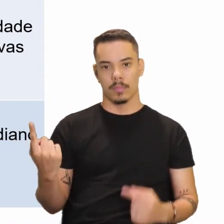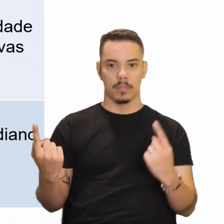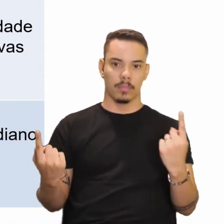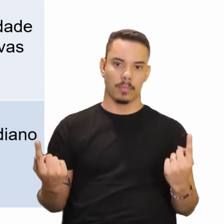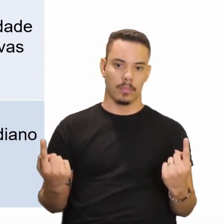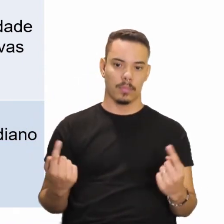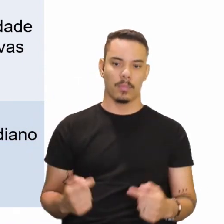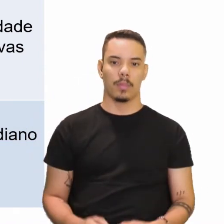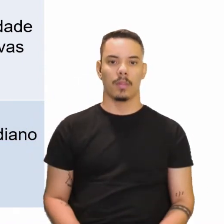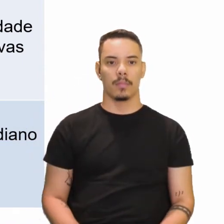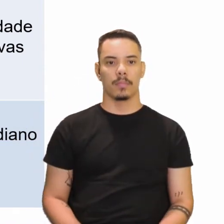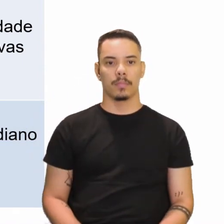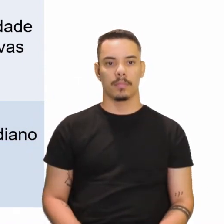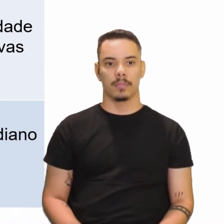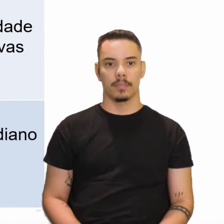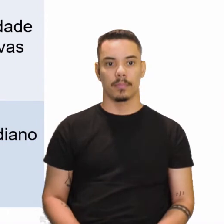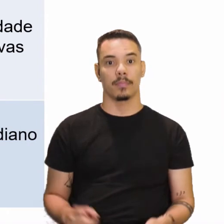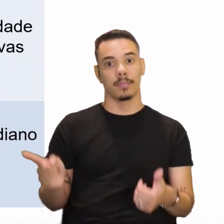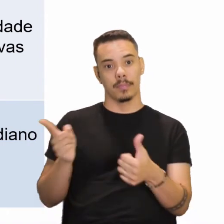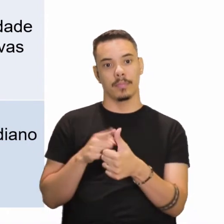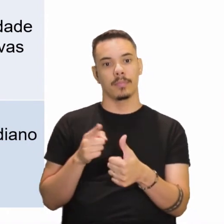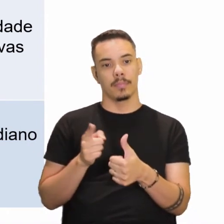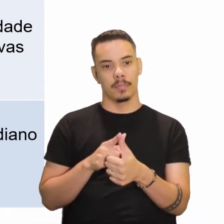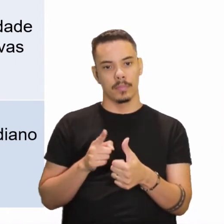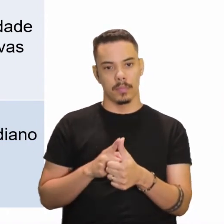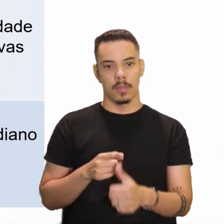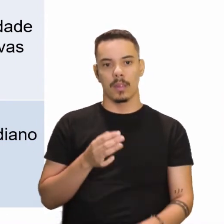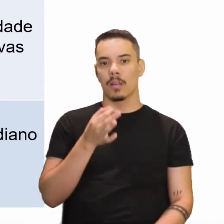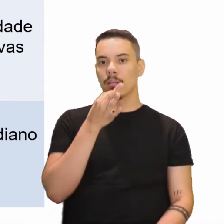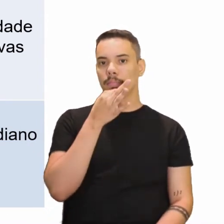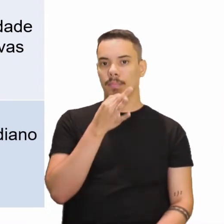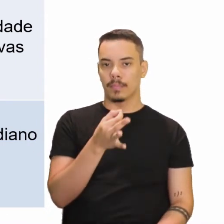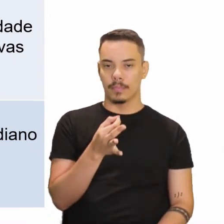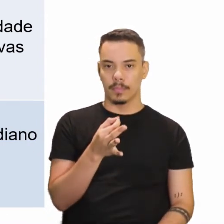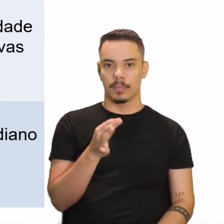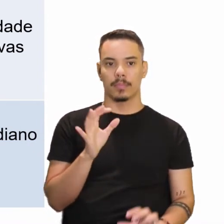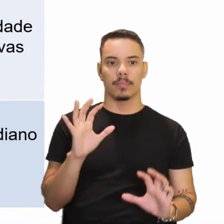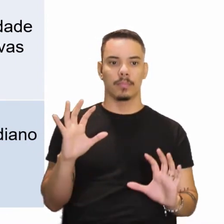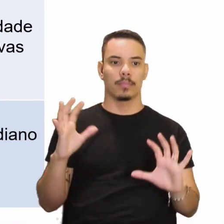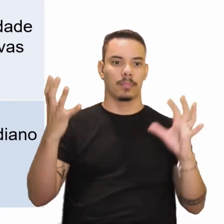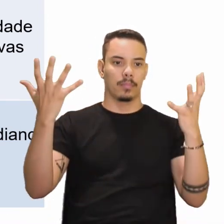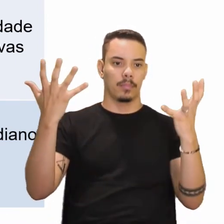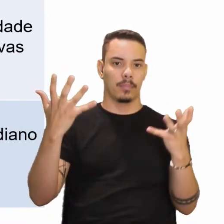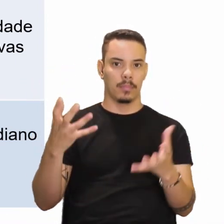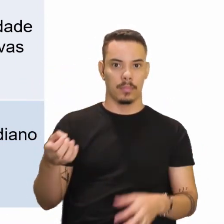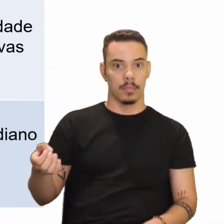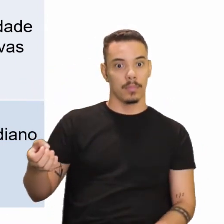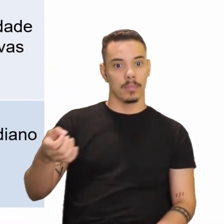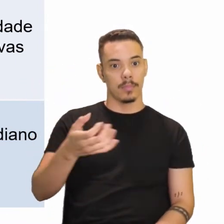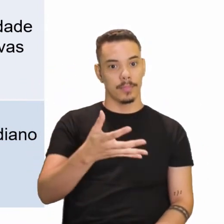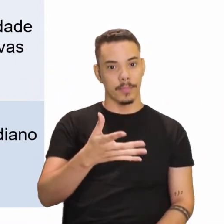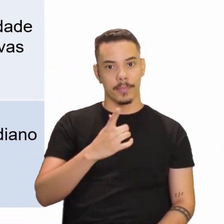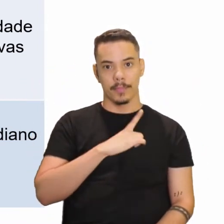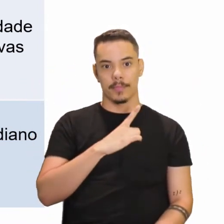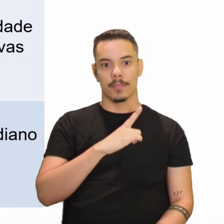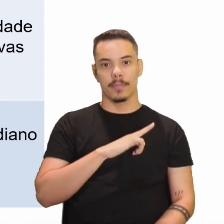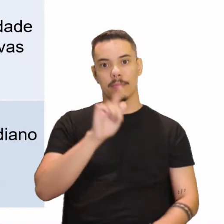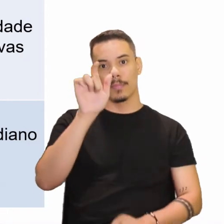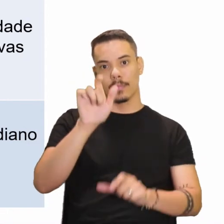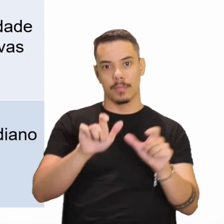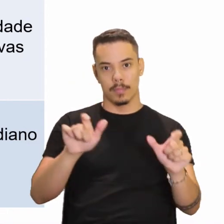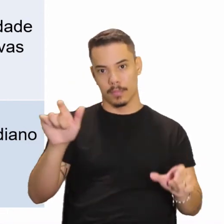Cartoon na charge nós temos críticas e acontecimentos recentes envolvendo figuras